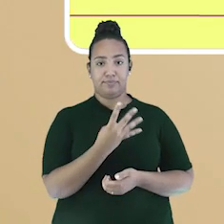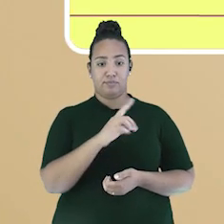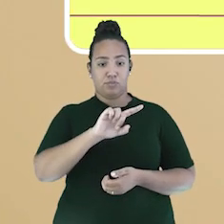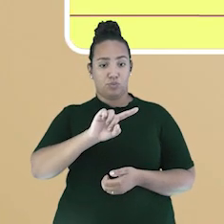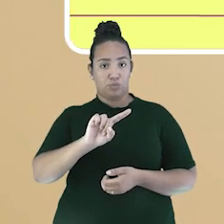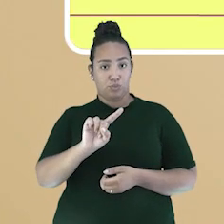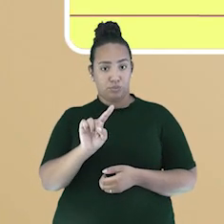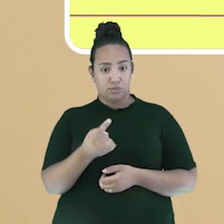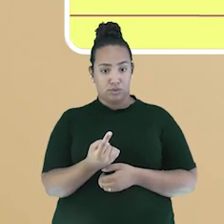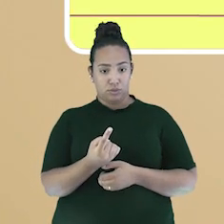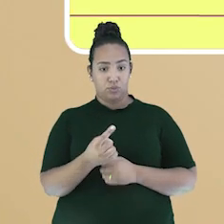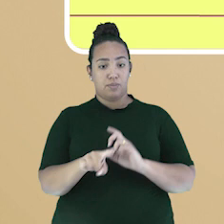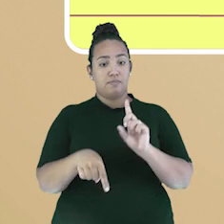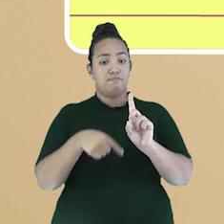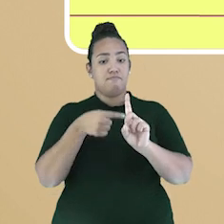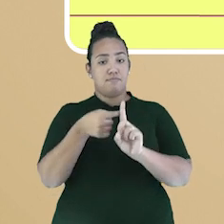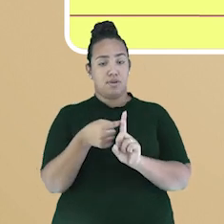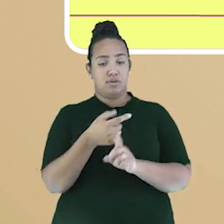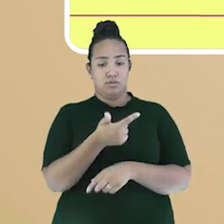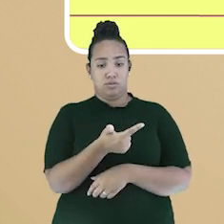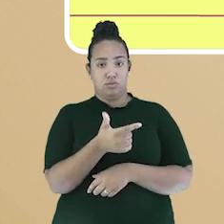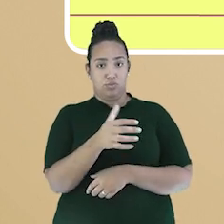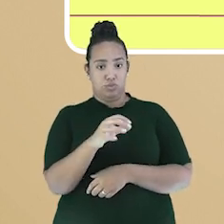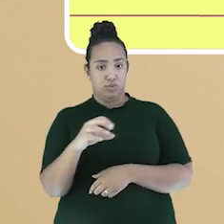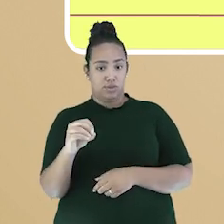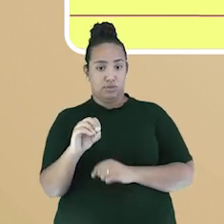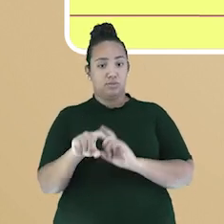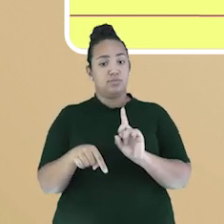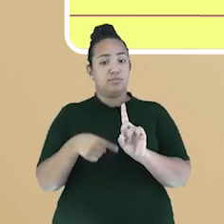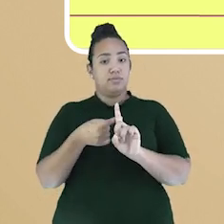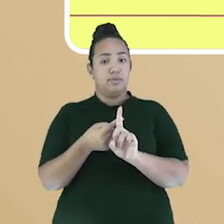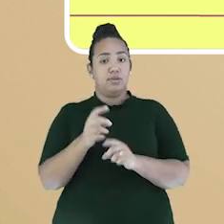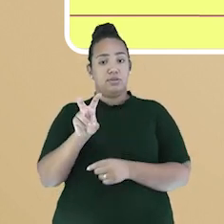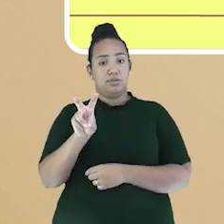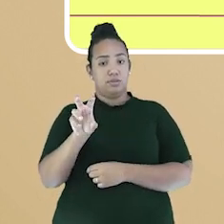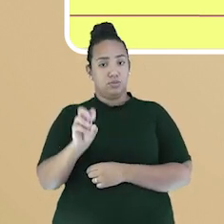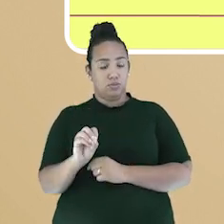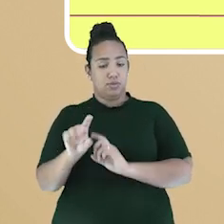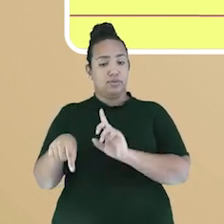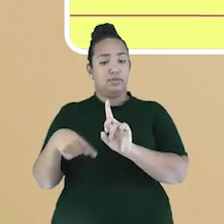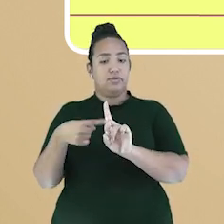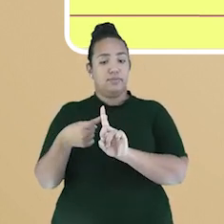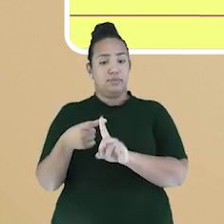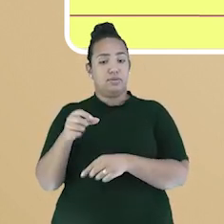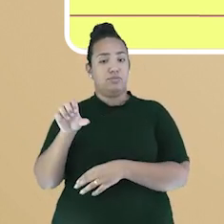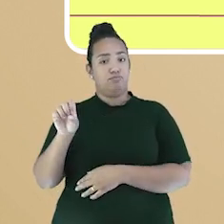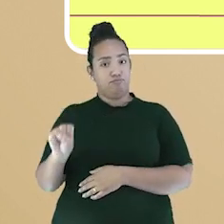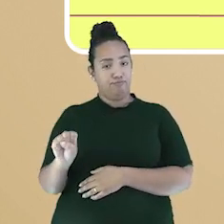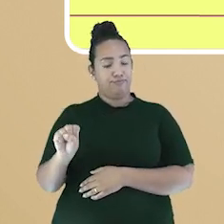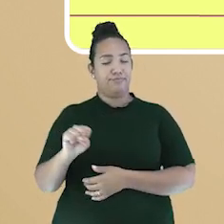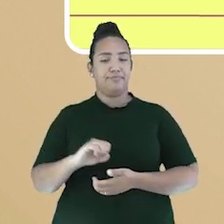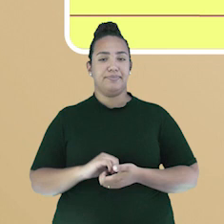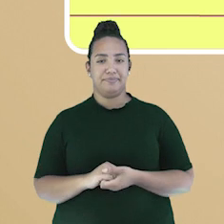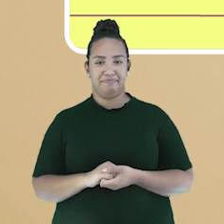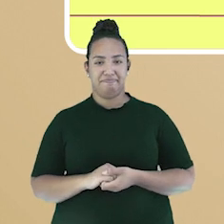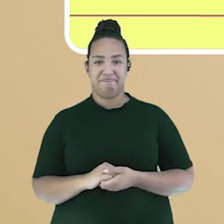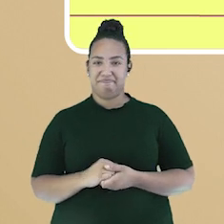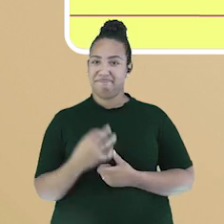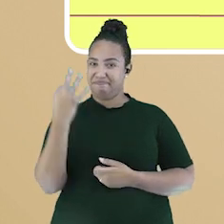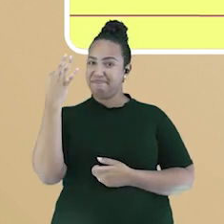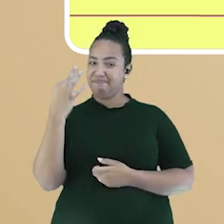mais 200 unidades mais 50 unidades mas oito unidades muito bem